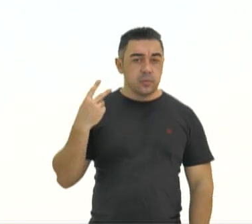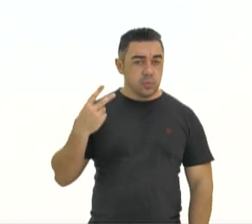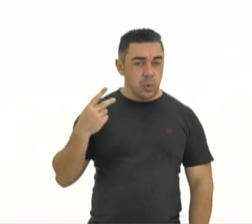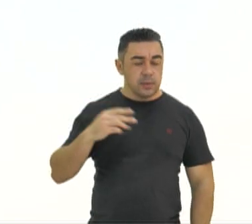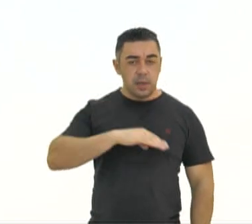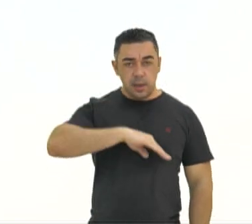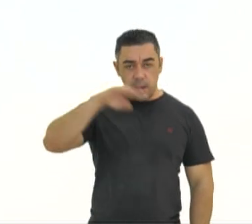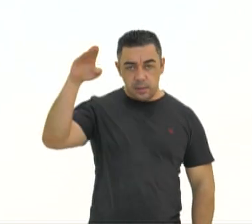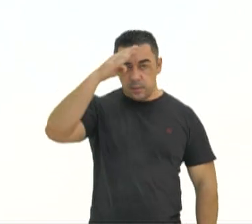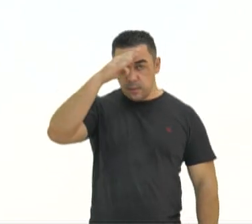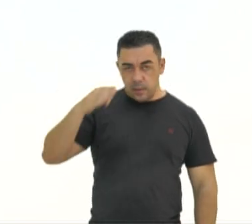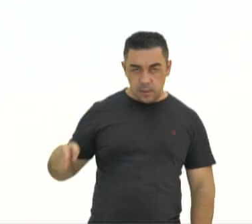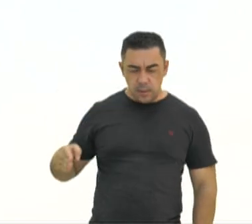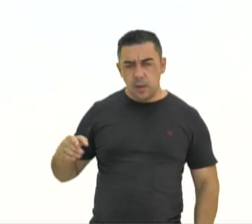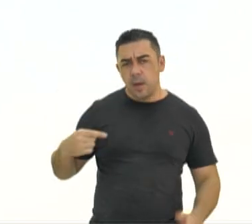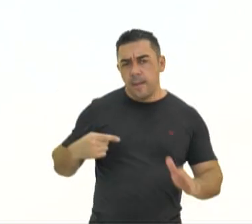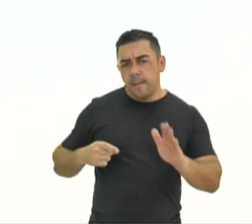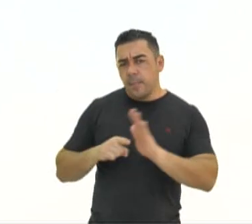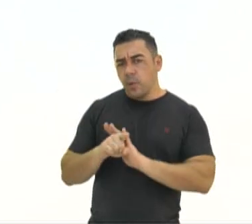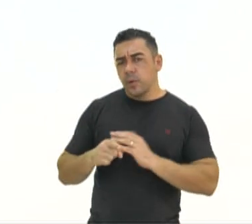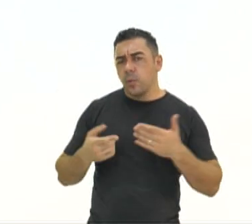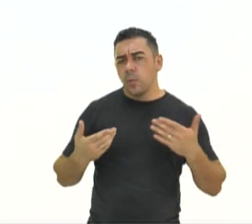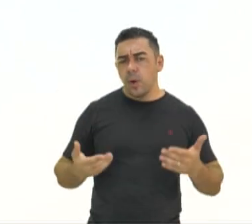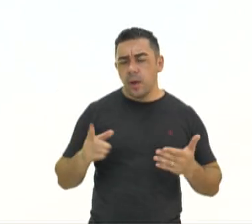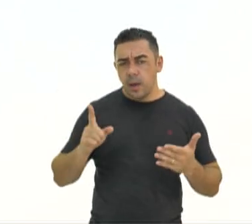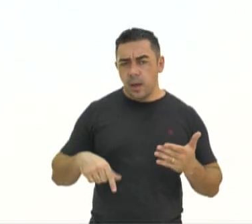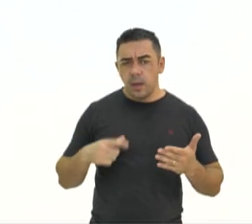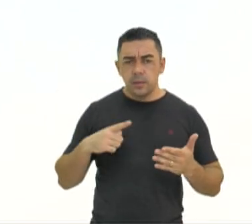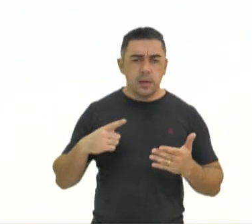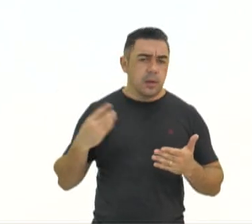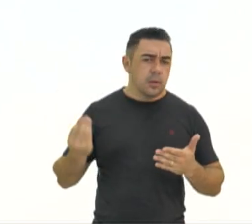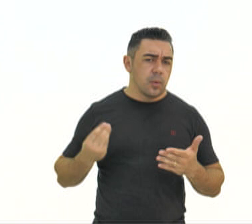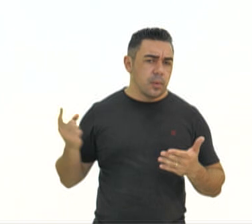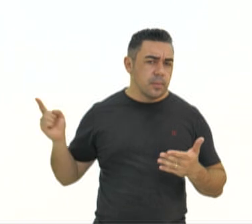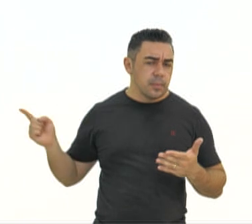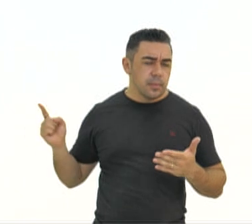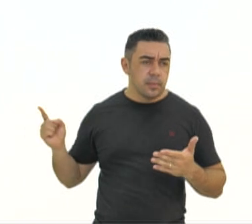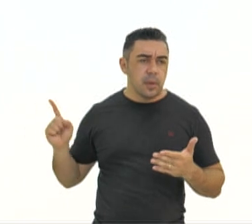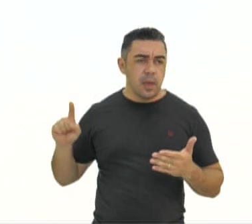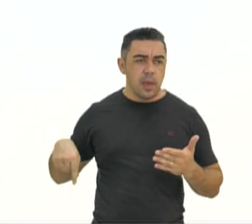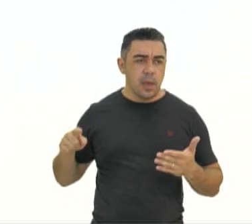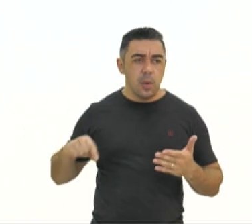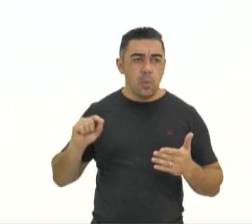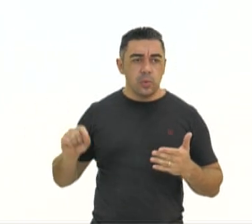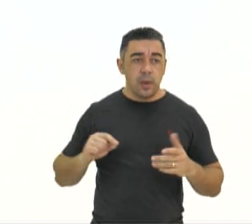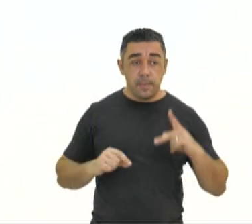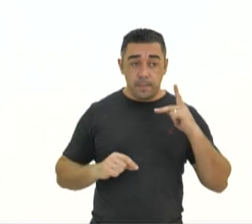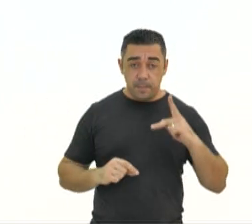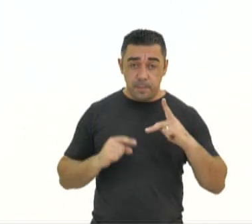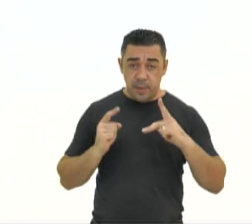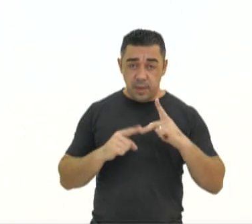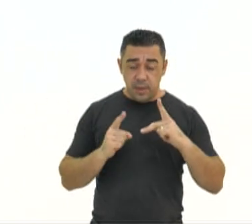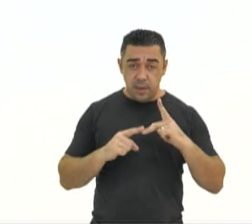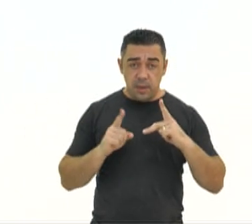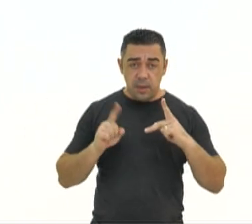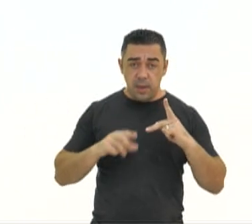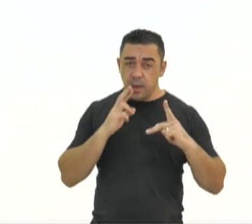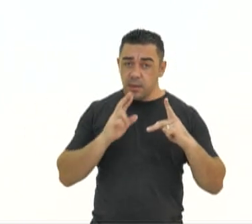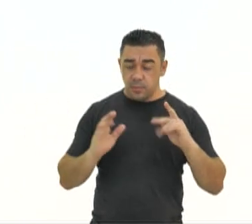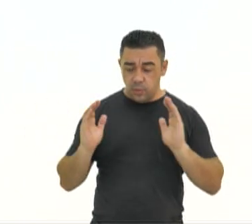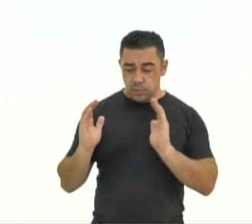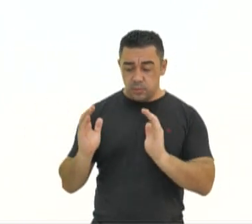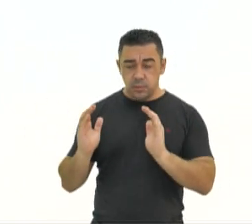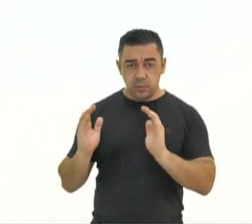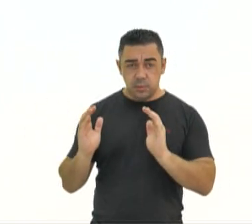plano cartesiano. Quais são as coordenadas do ponto P que representa a solução desse